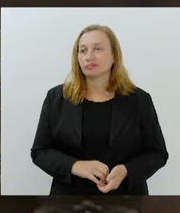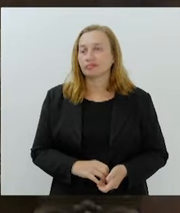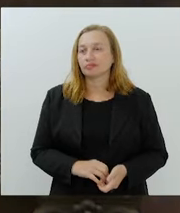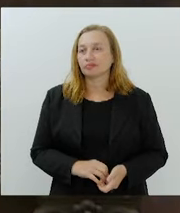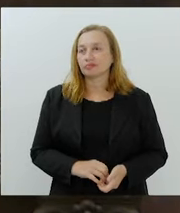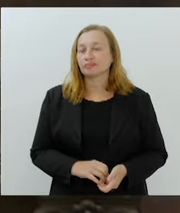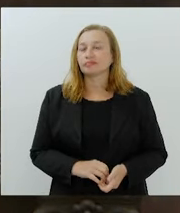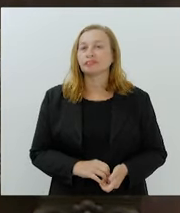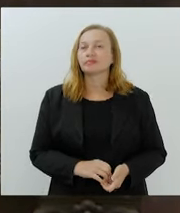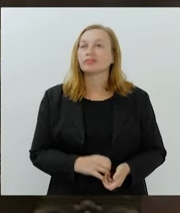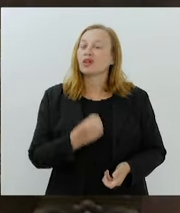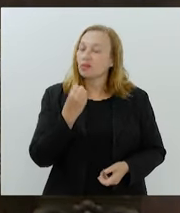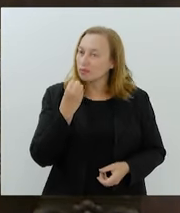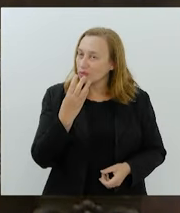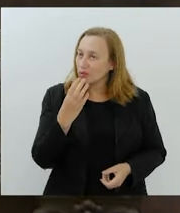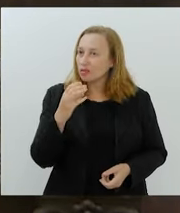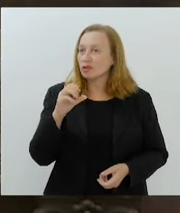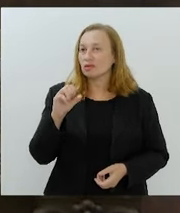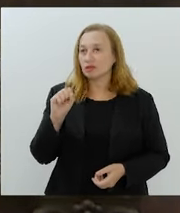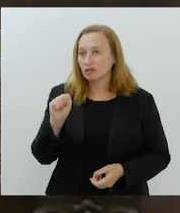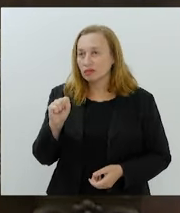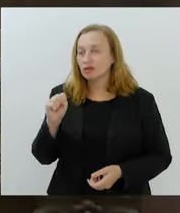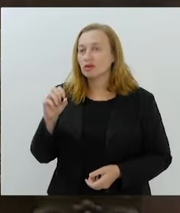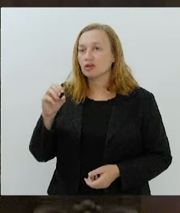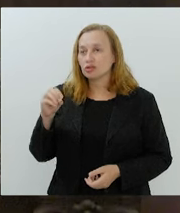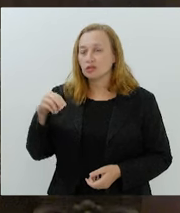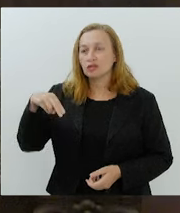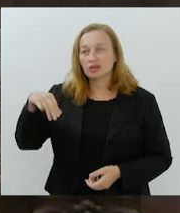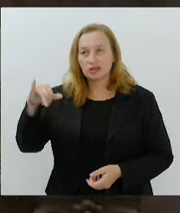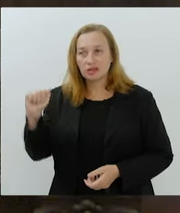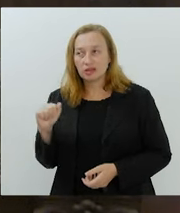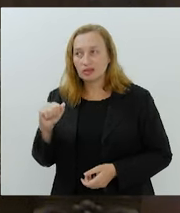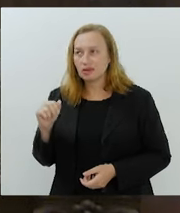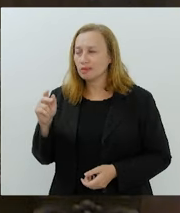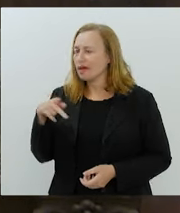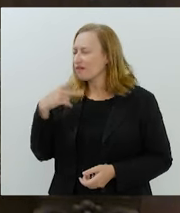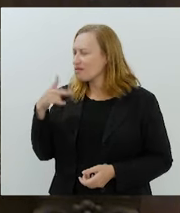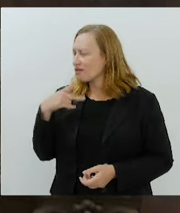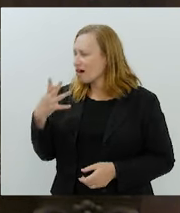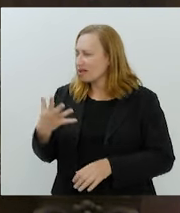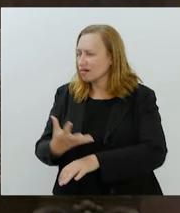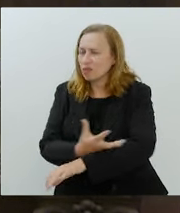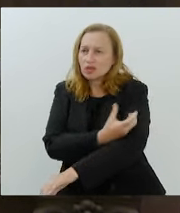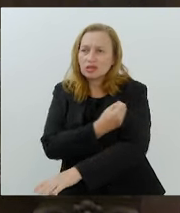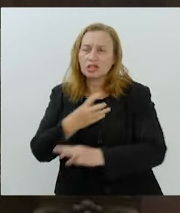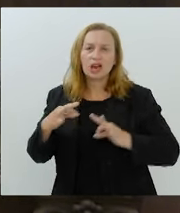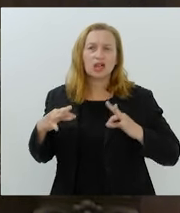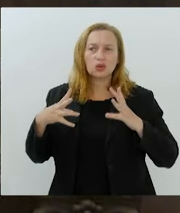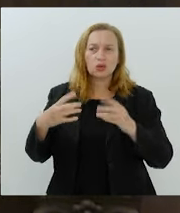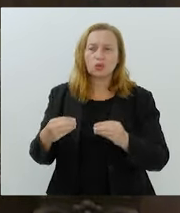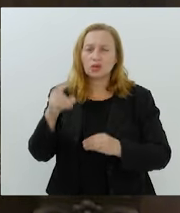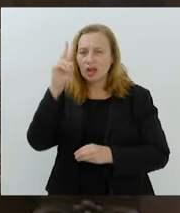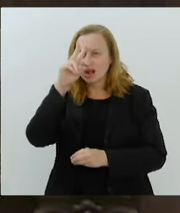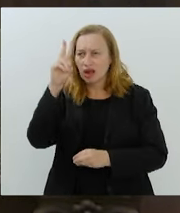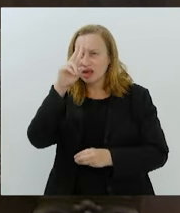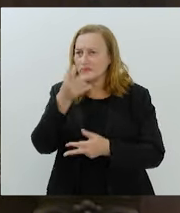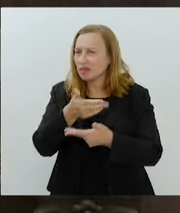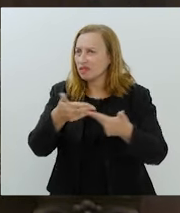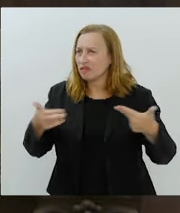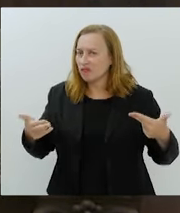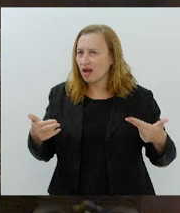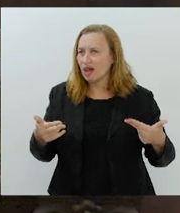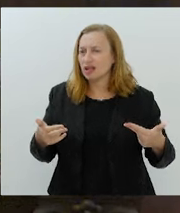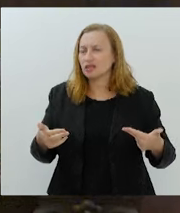Muito bom, Sônia Bride. Palavras nos comovem a todos, lembram várias facetas